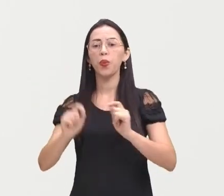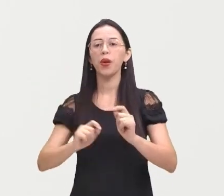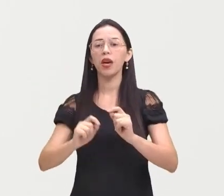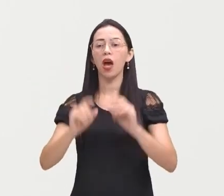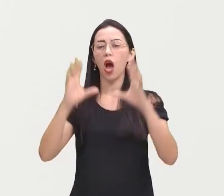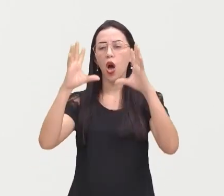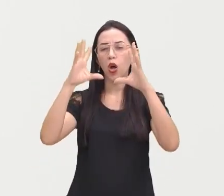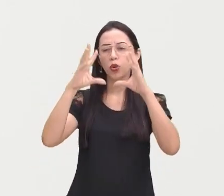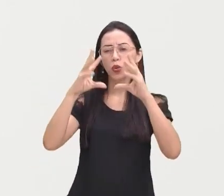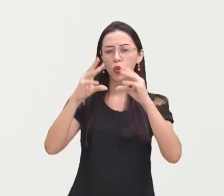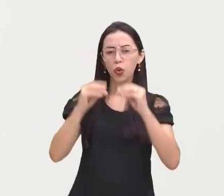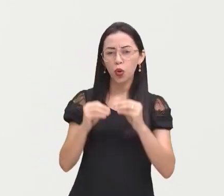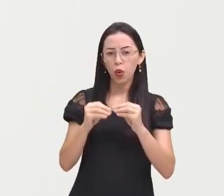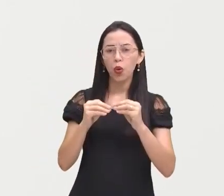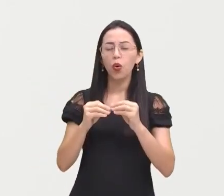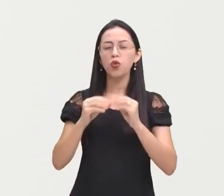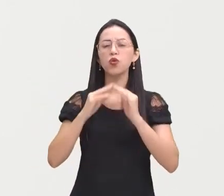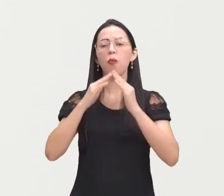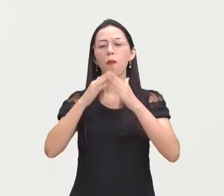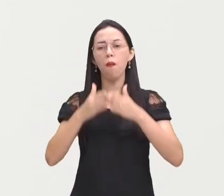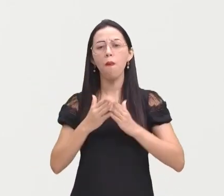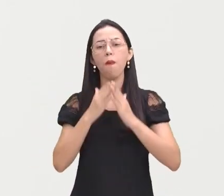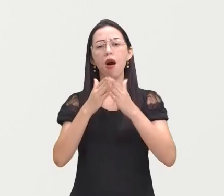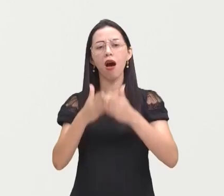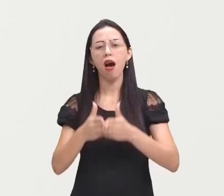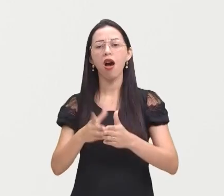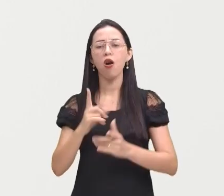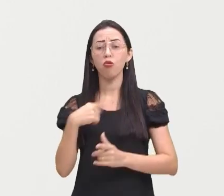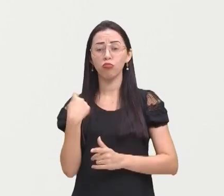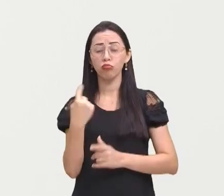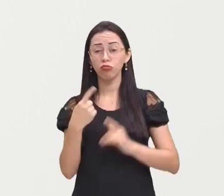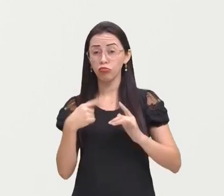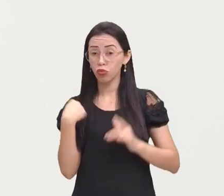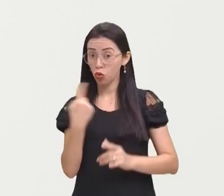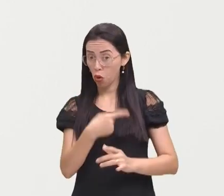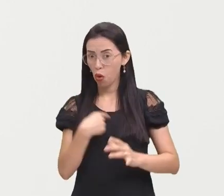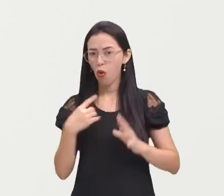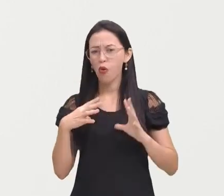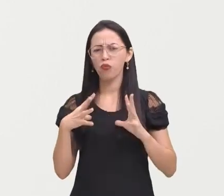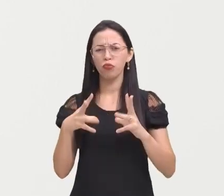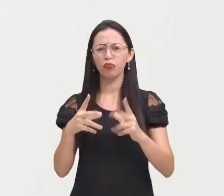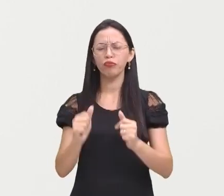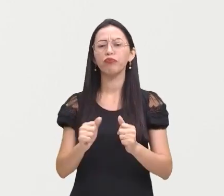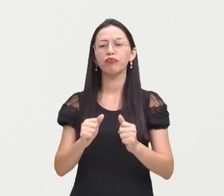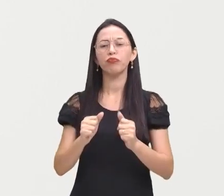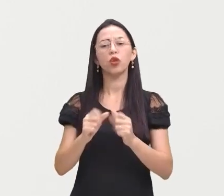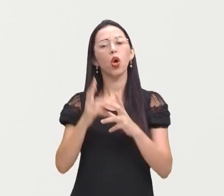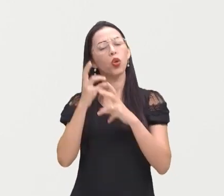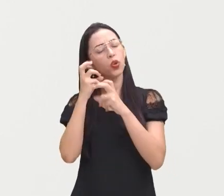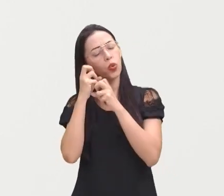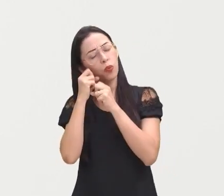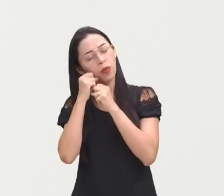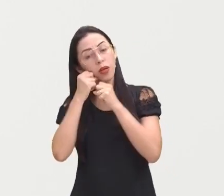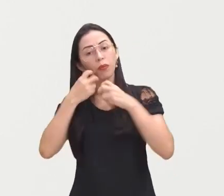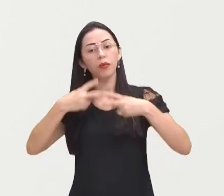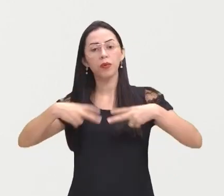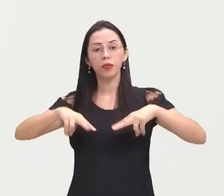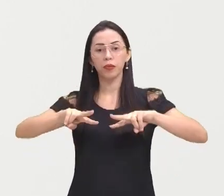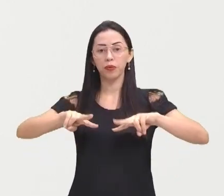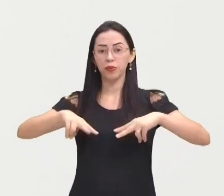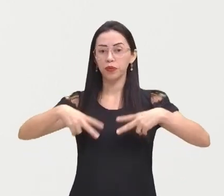barco. Dormimos todos pendurados em redes na varanda. Este é um